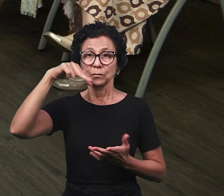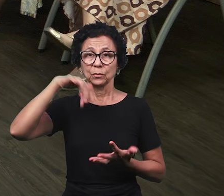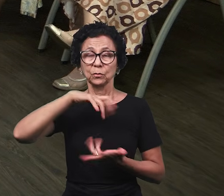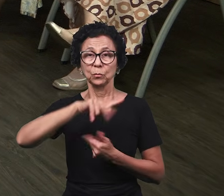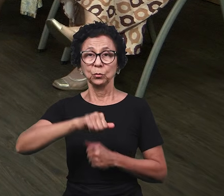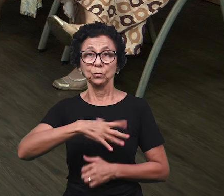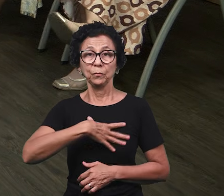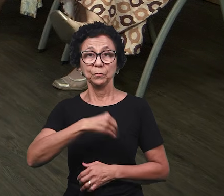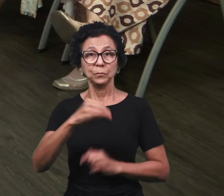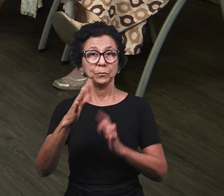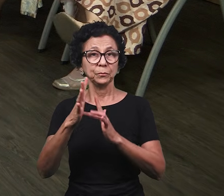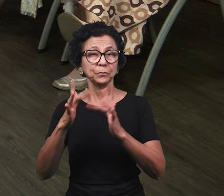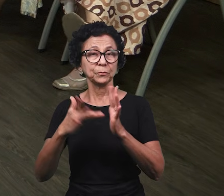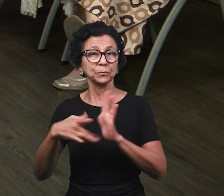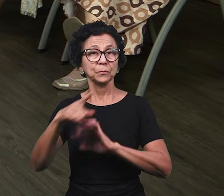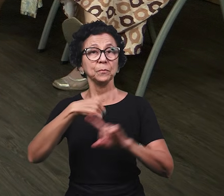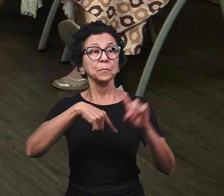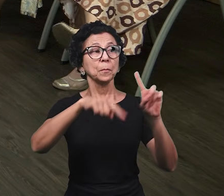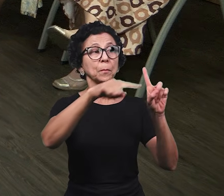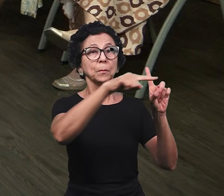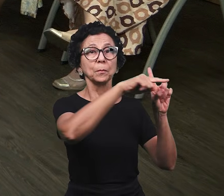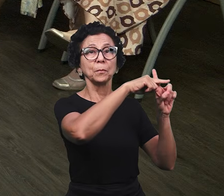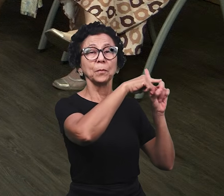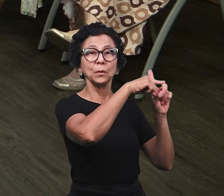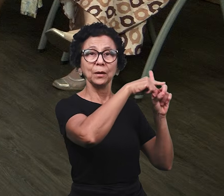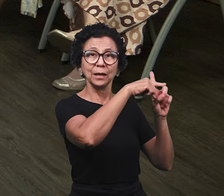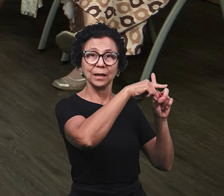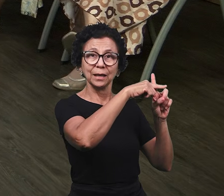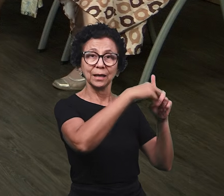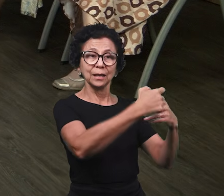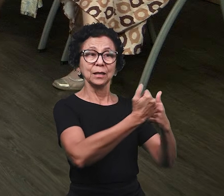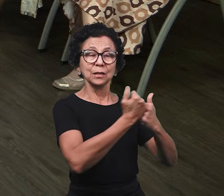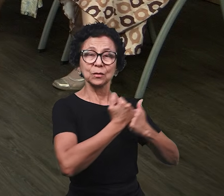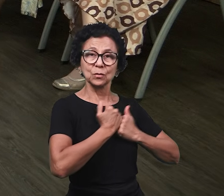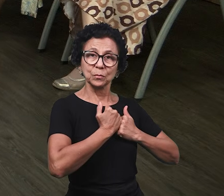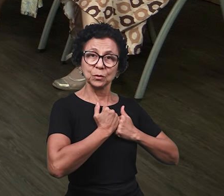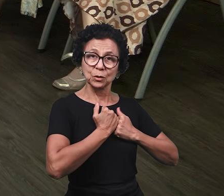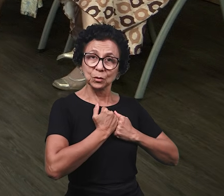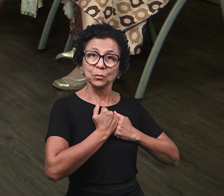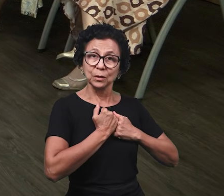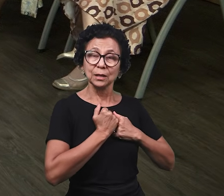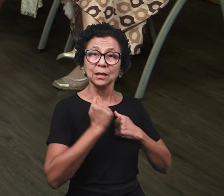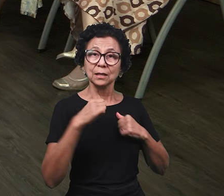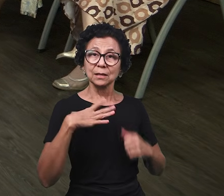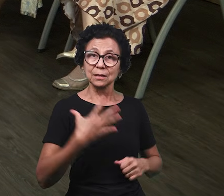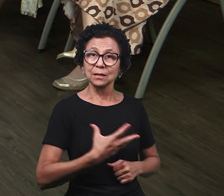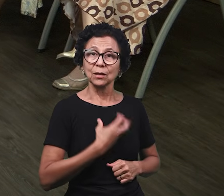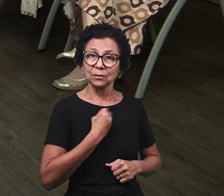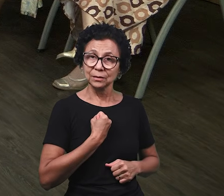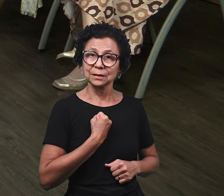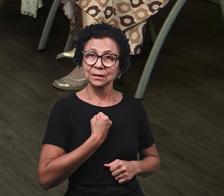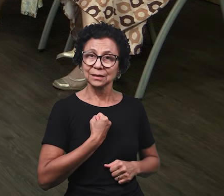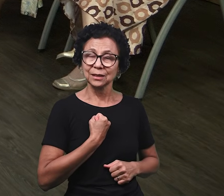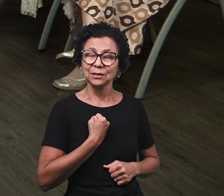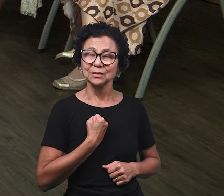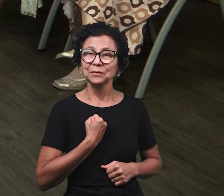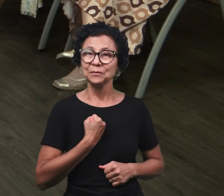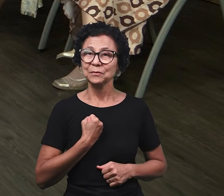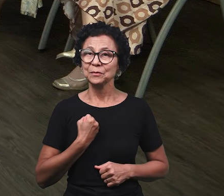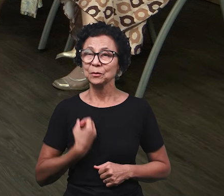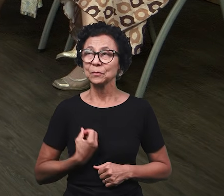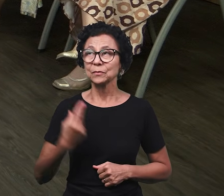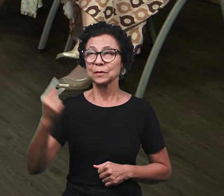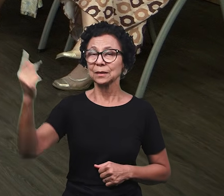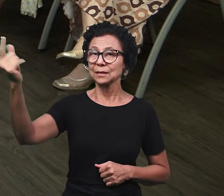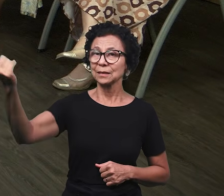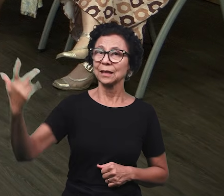amou, ele deu o seu filho Jesus para que pudesse te dar outra coisa ainda maravilhosa, que é